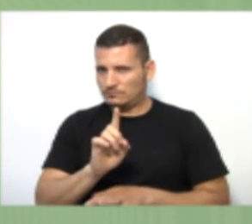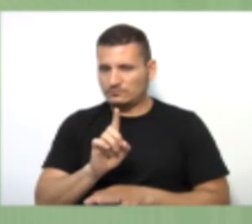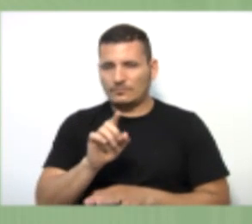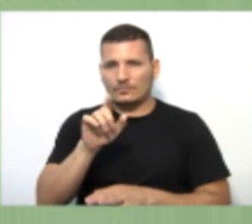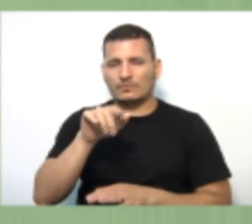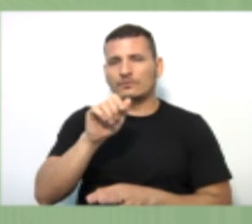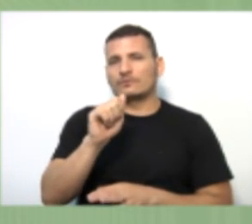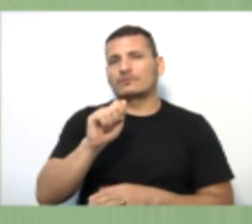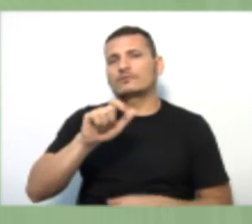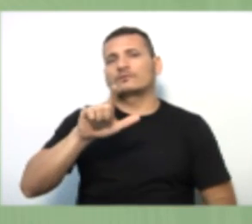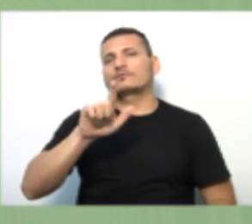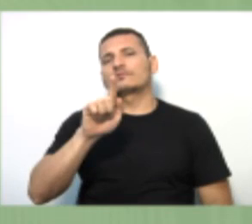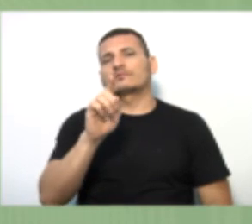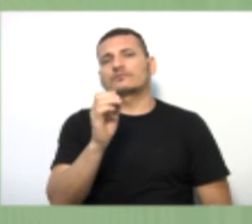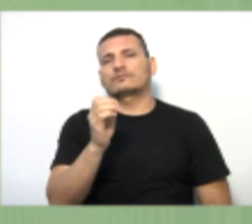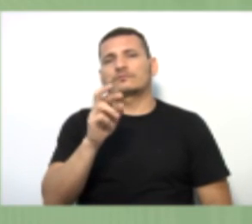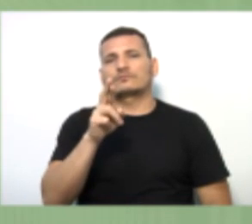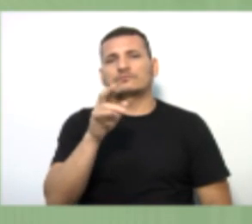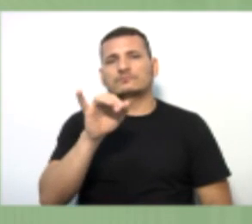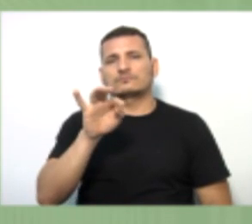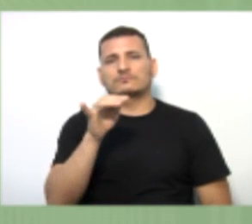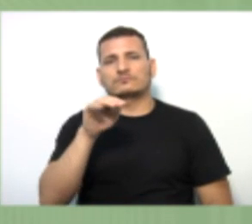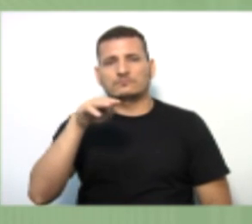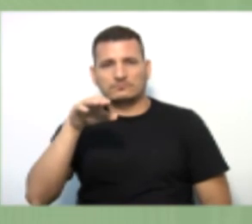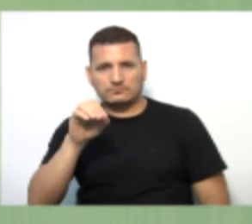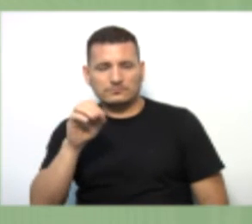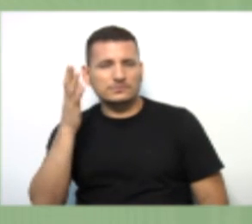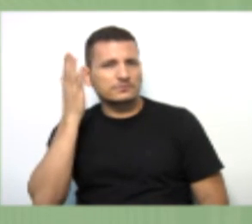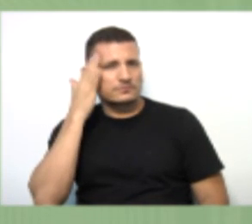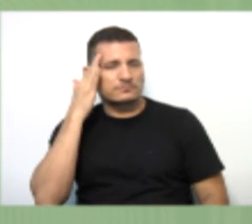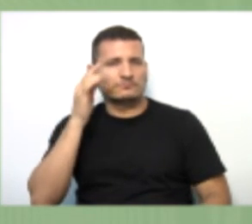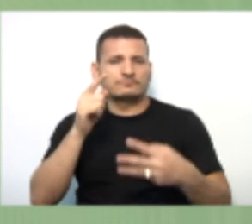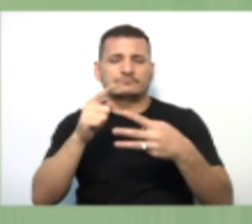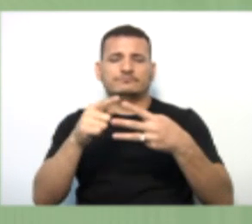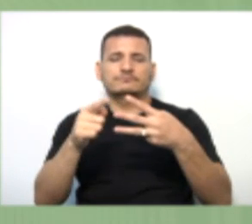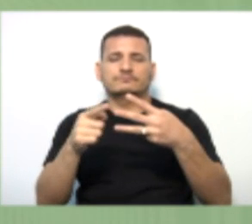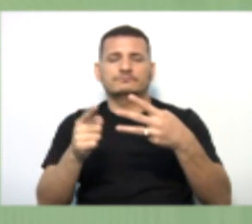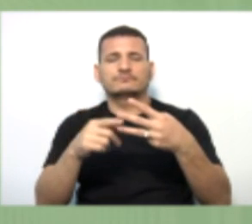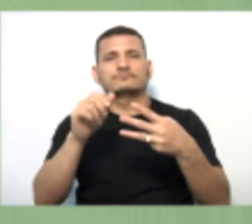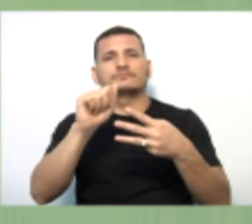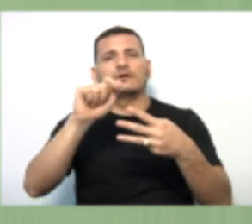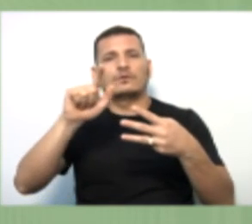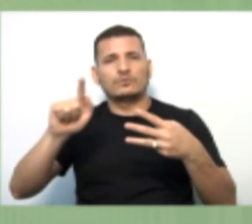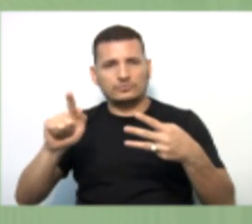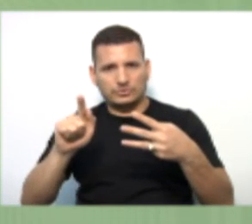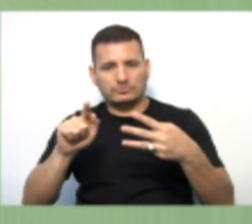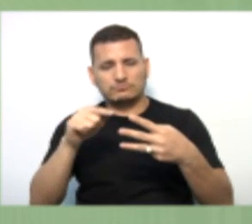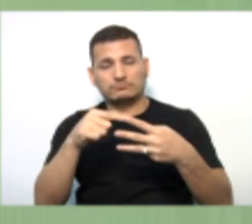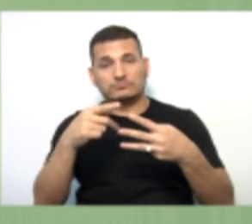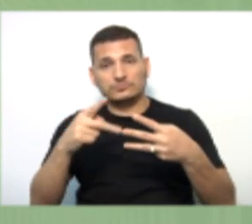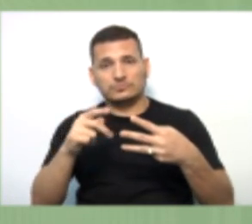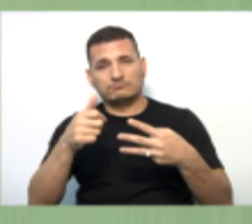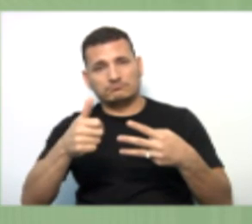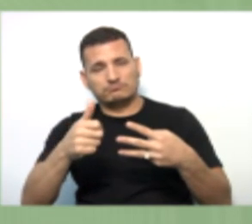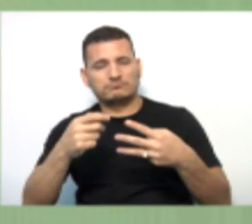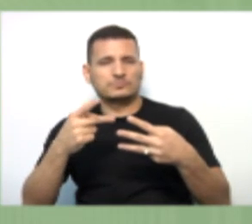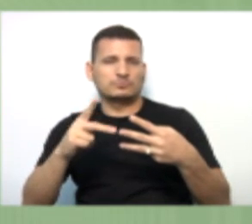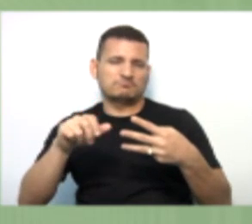essas duas palavrinhas, tá? Identificar os 3 tipos de algoritmos estudados, suas vantagens e desvantagens.